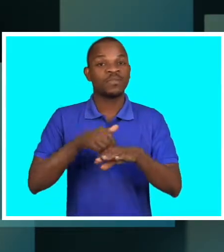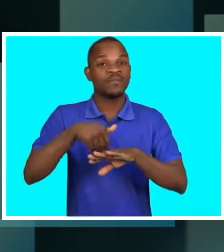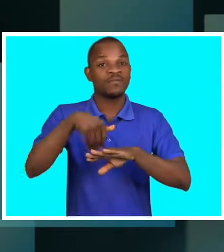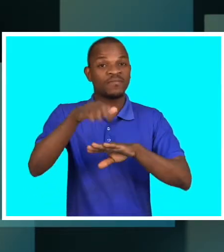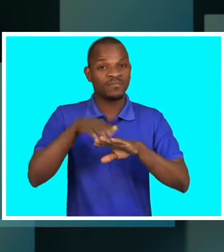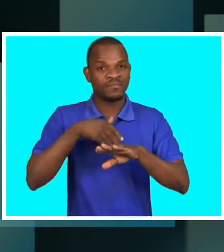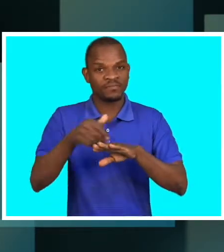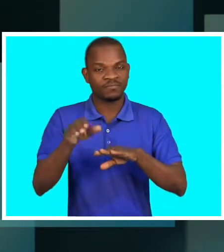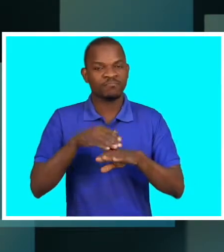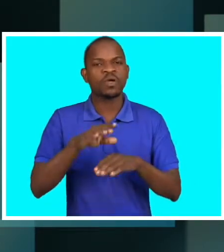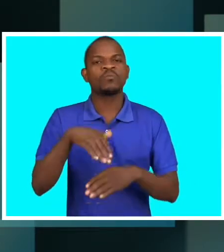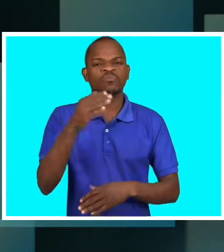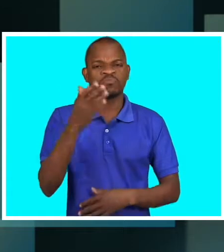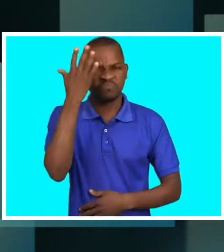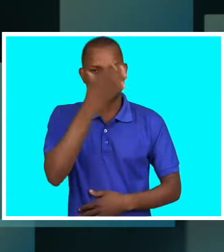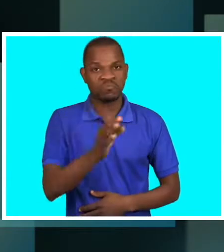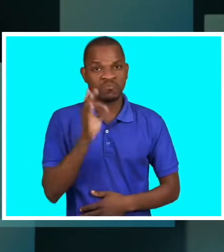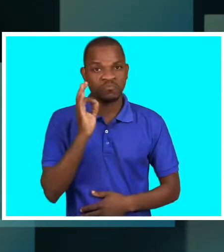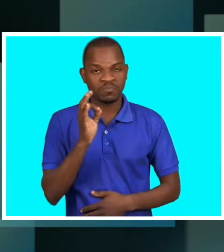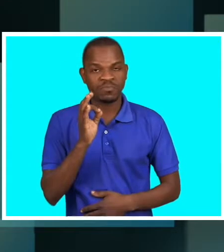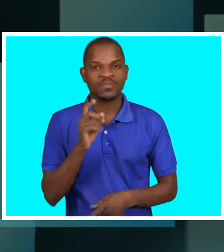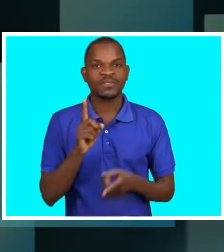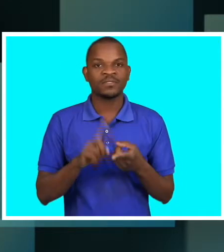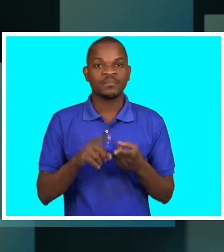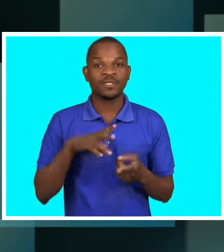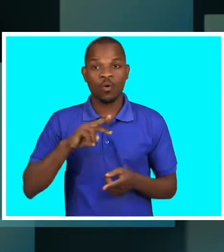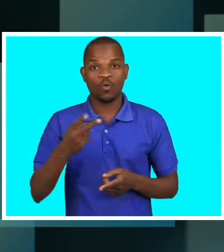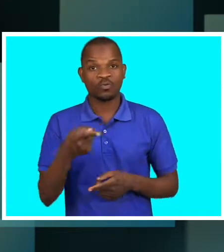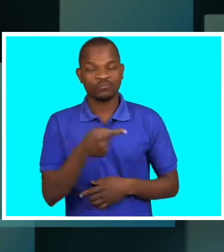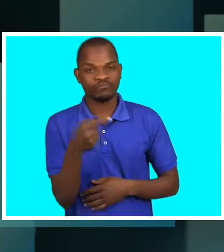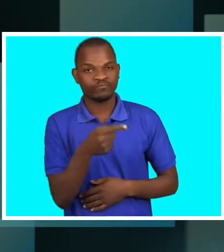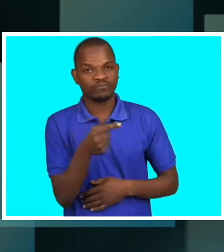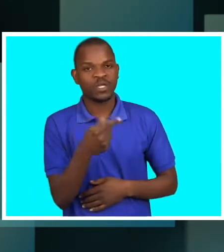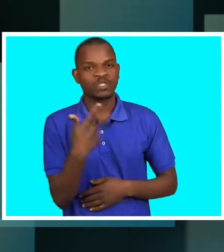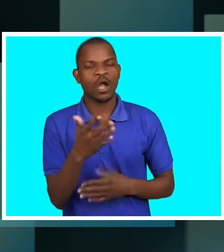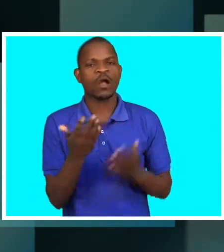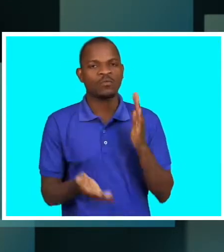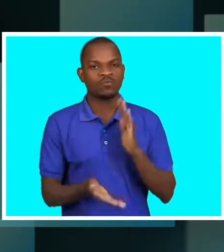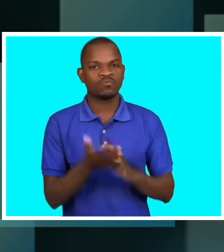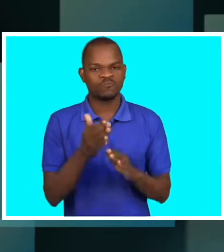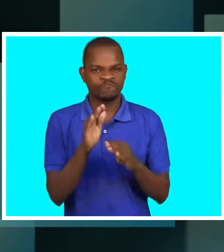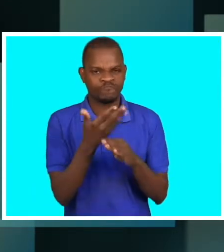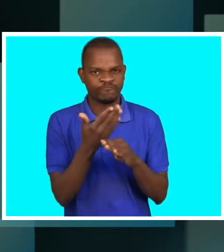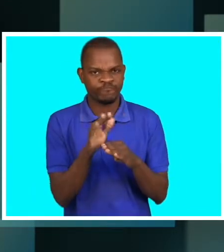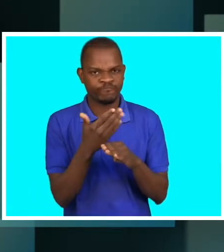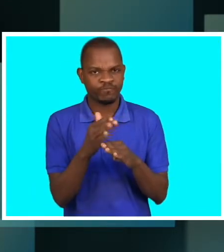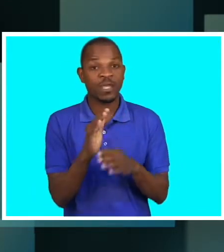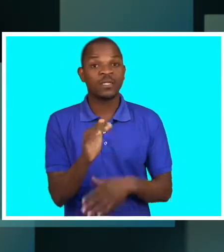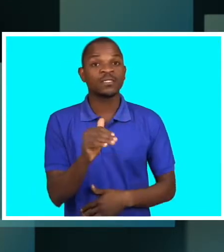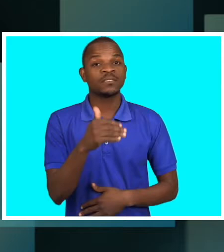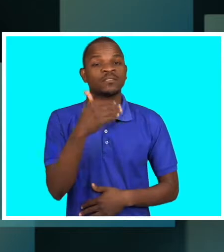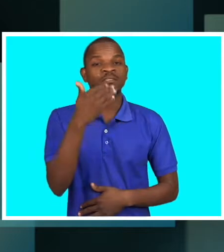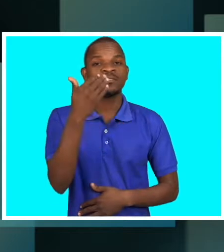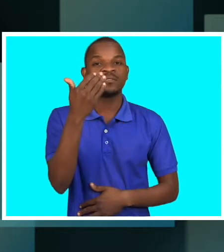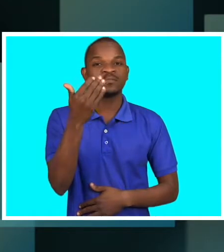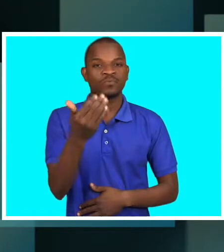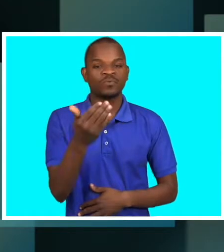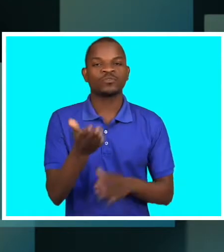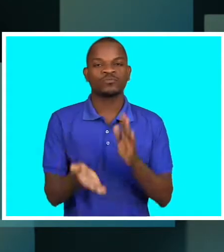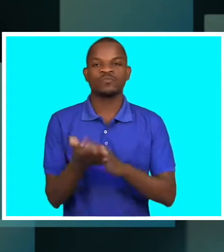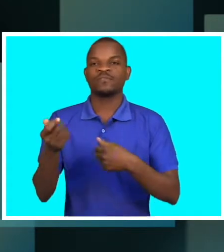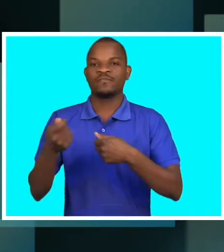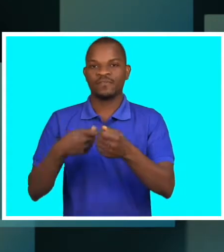fase da pintura este vaso vai ficar bonito veja só também um outro vaso que está a ser trabalhado que depois daí vai